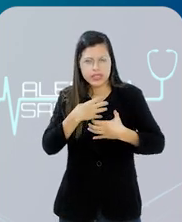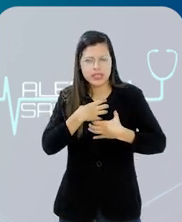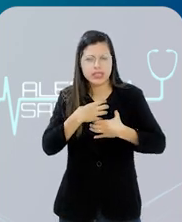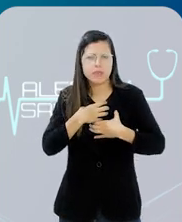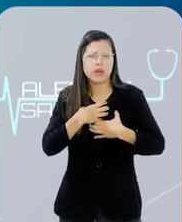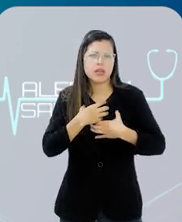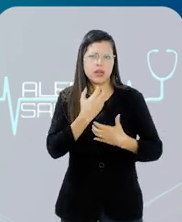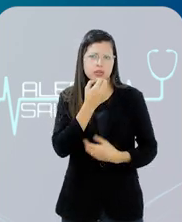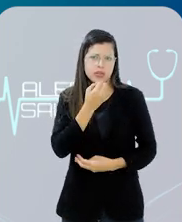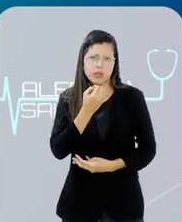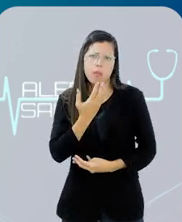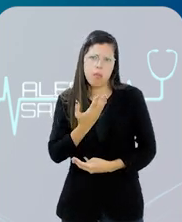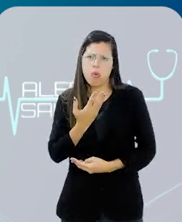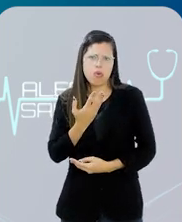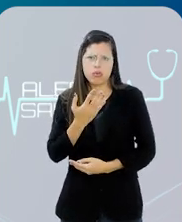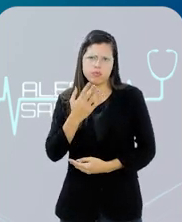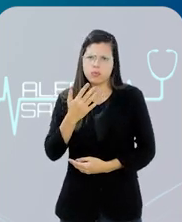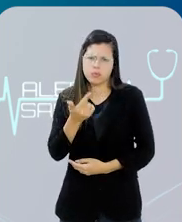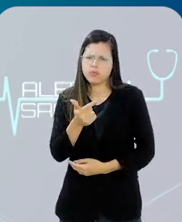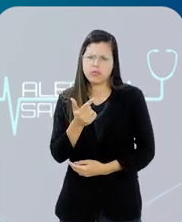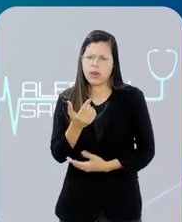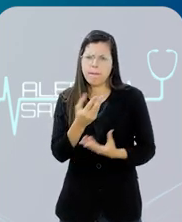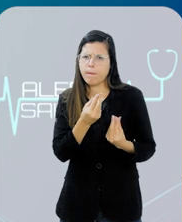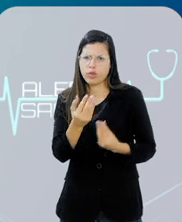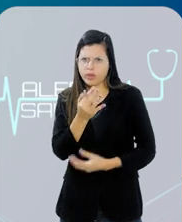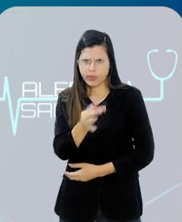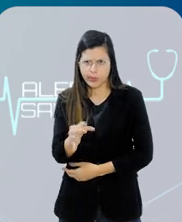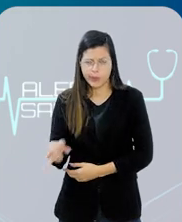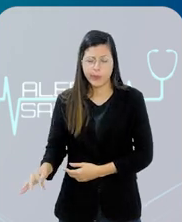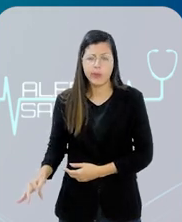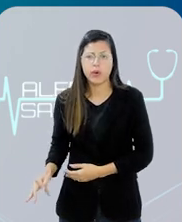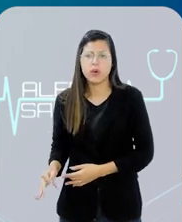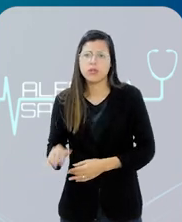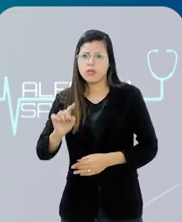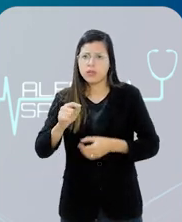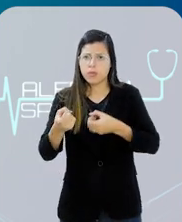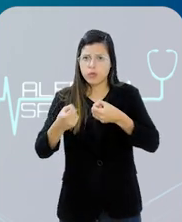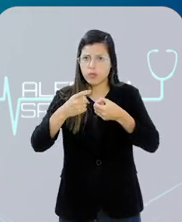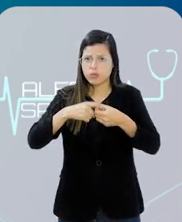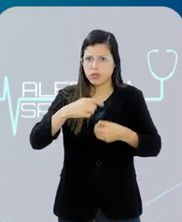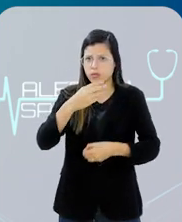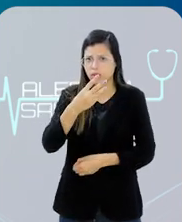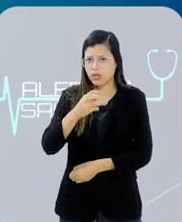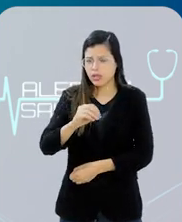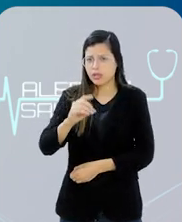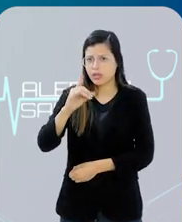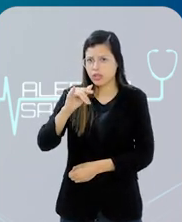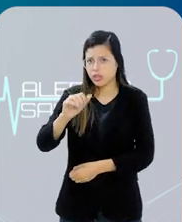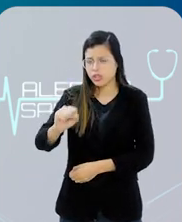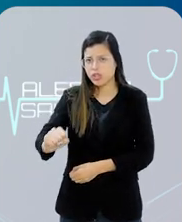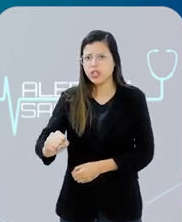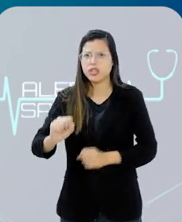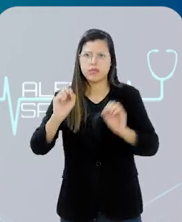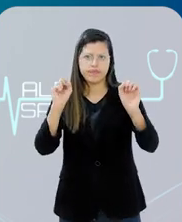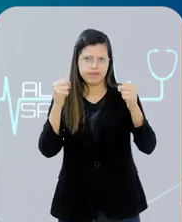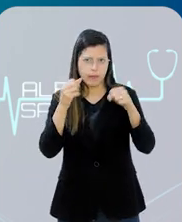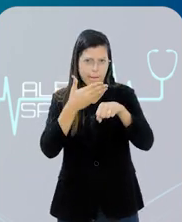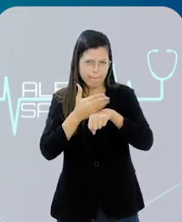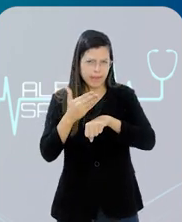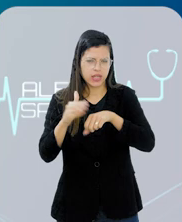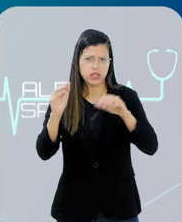bem aceitável quanto à dor, e depois ela vai voltando, normalmente ali em 30 dias, aos exercícios